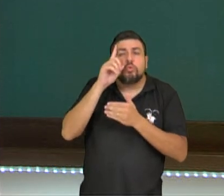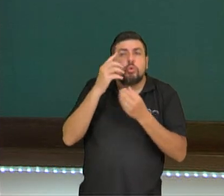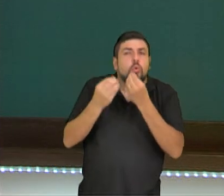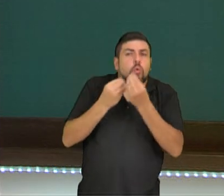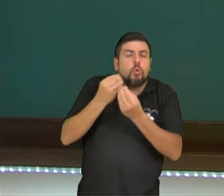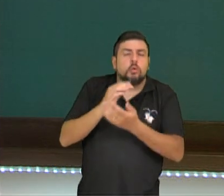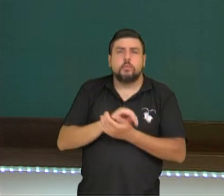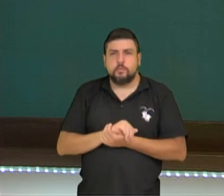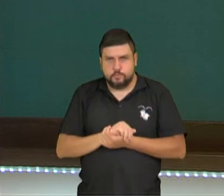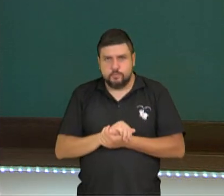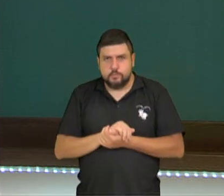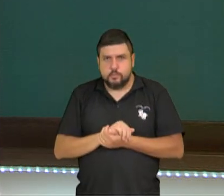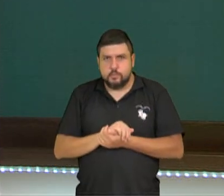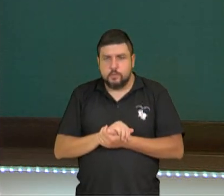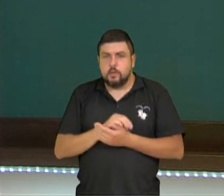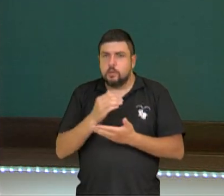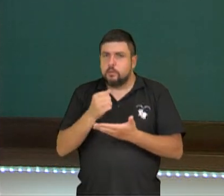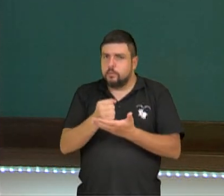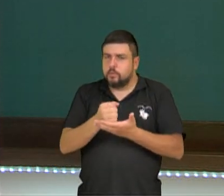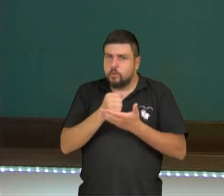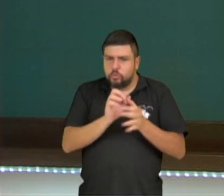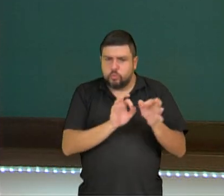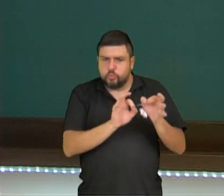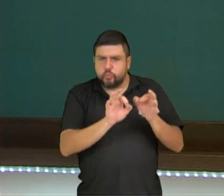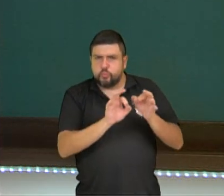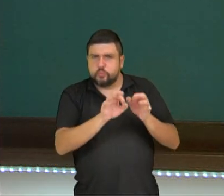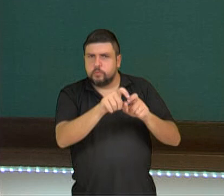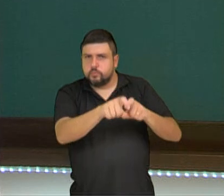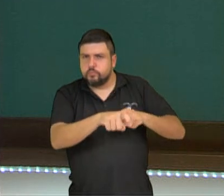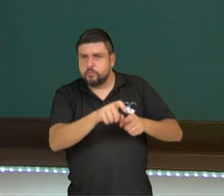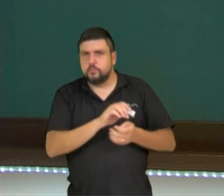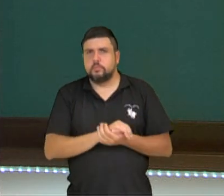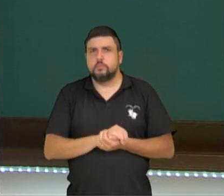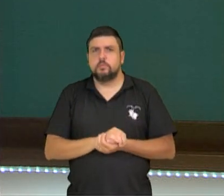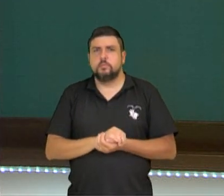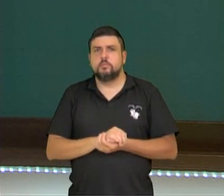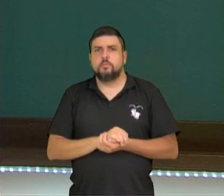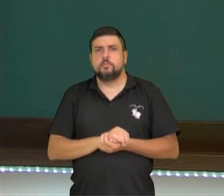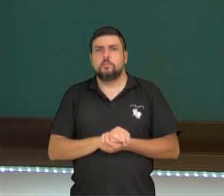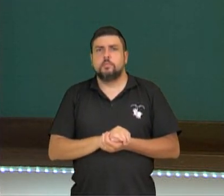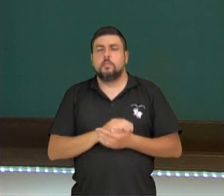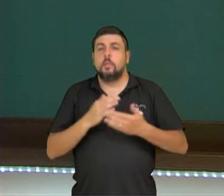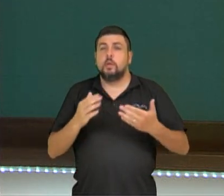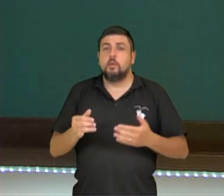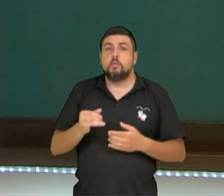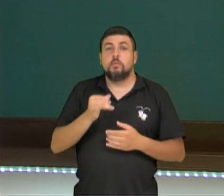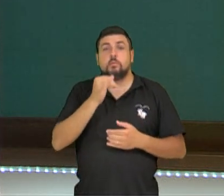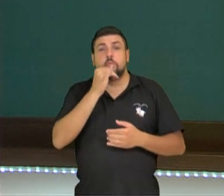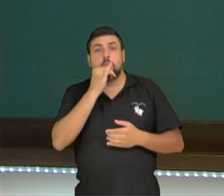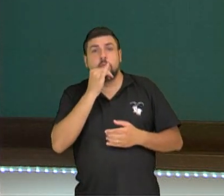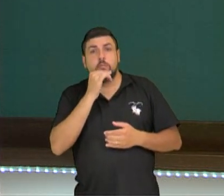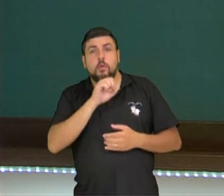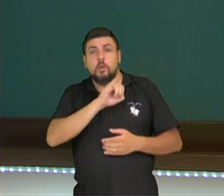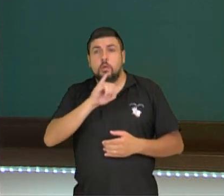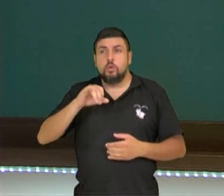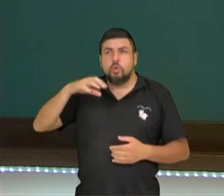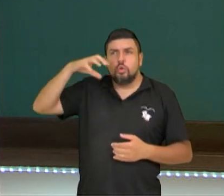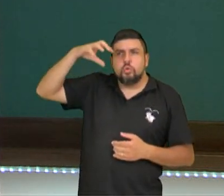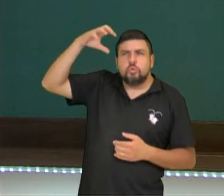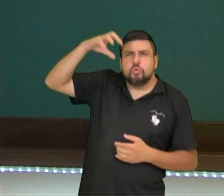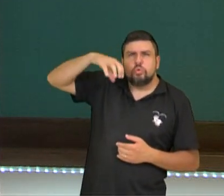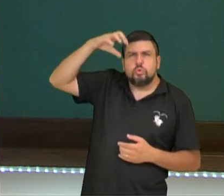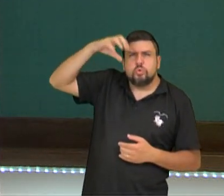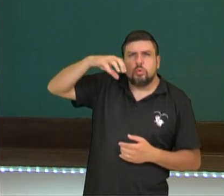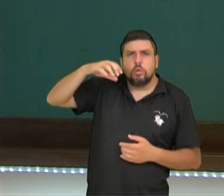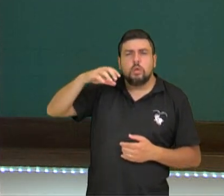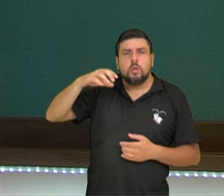vai facilitar a atividade daquelas pessoas, né? Então, aqui eu coloquei um exemplo, se vai chover, a gente leva o guarda-chuva,